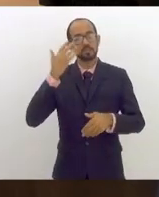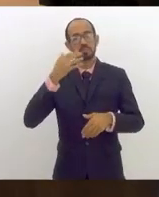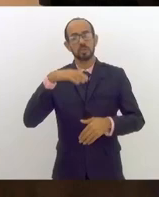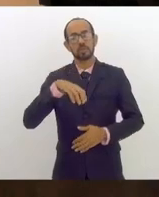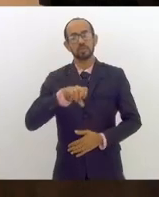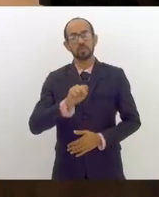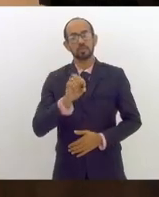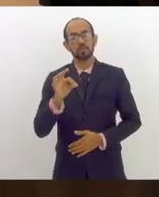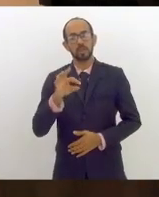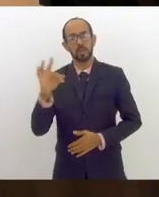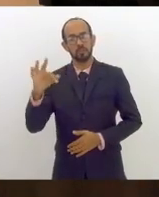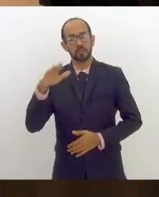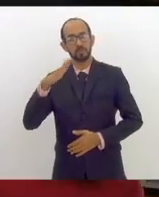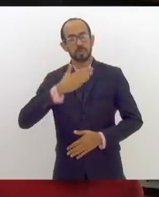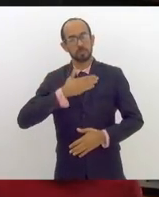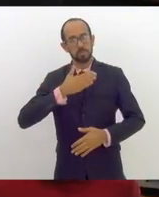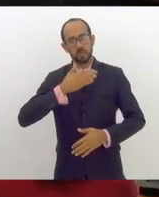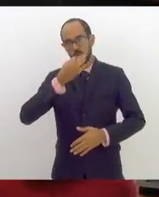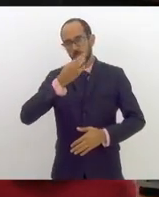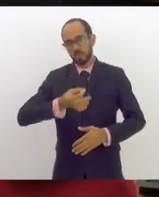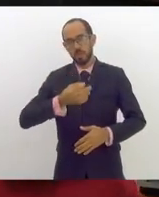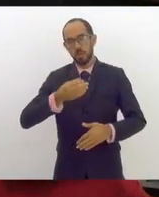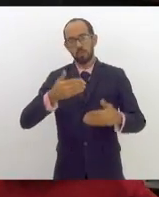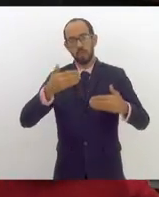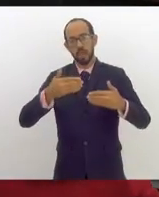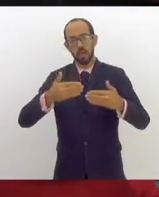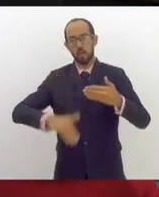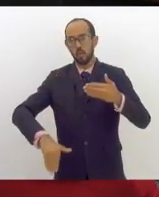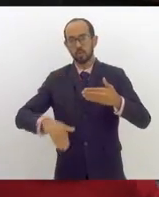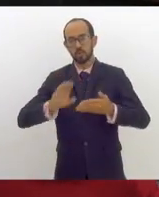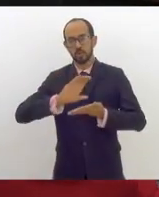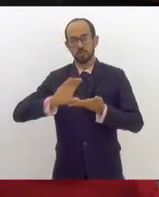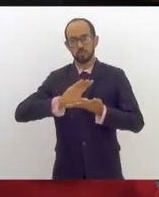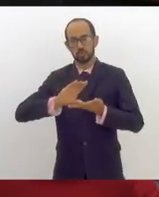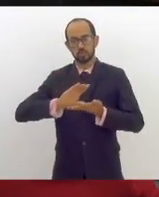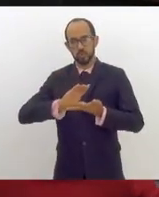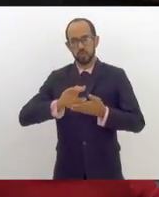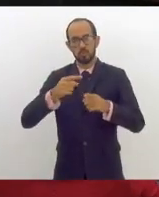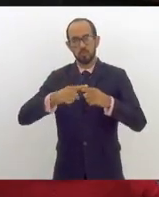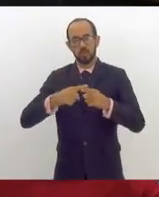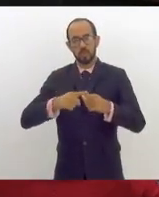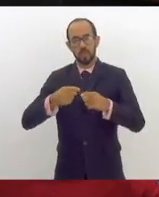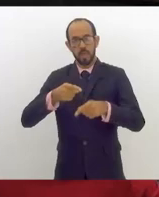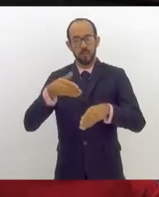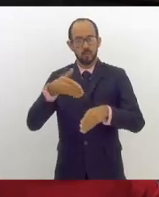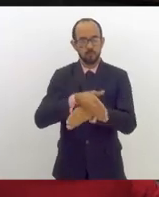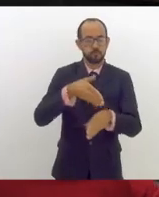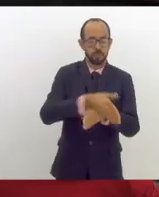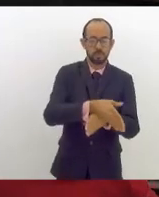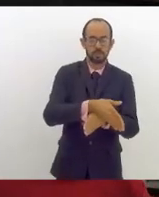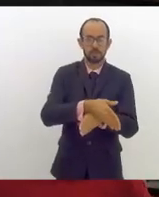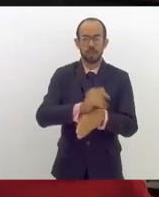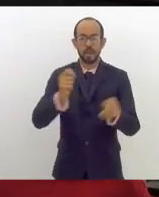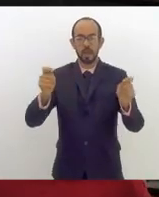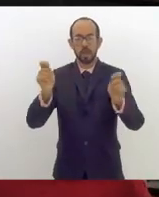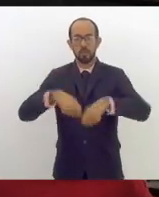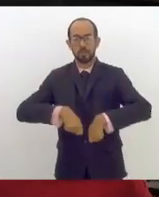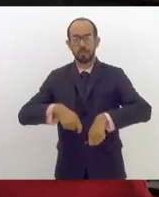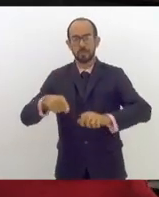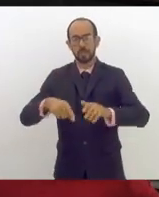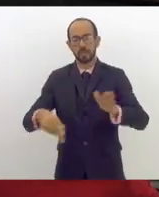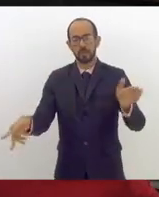totalmente Incondicional porque invadiu a competência das unidades federativas Quem cabe